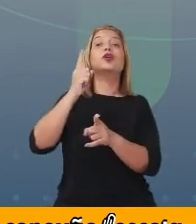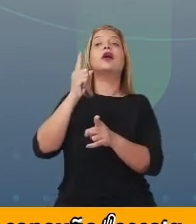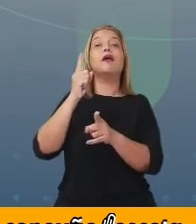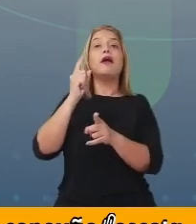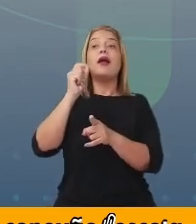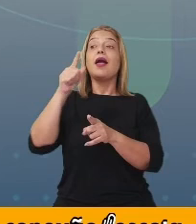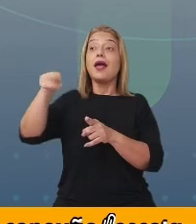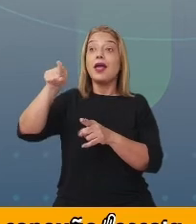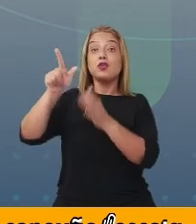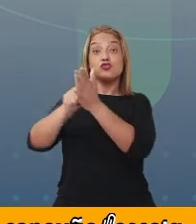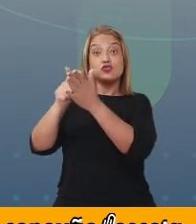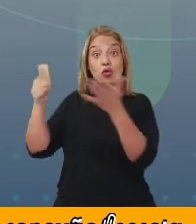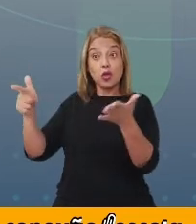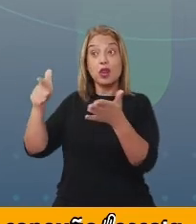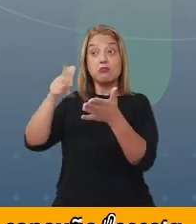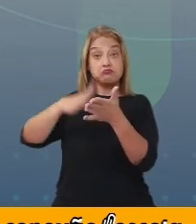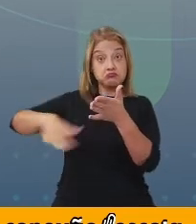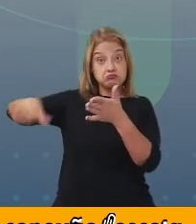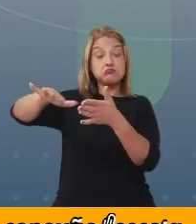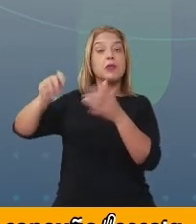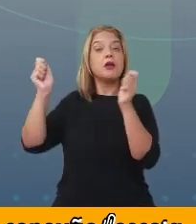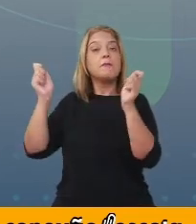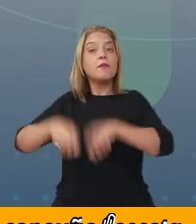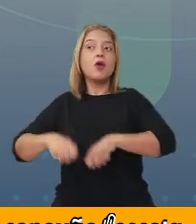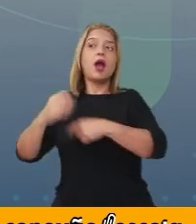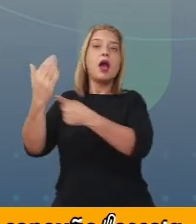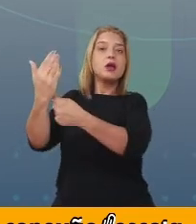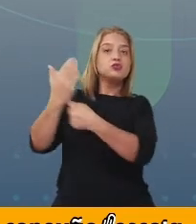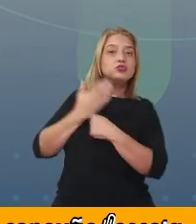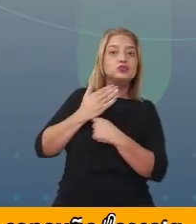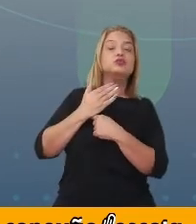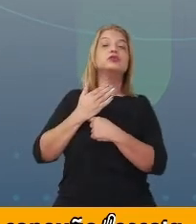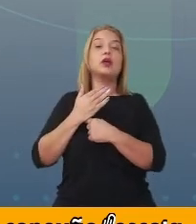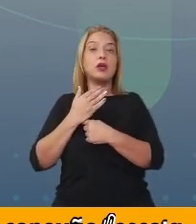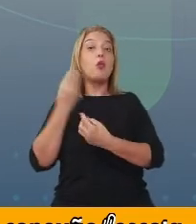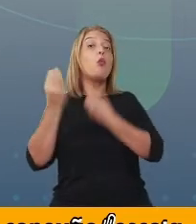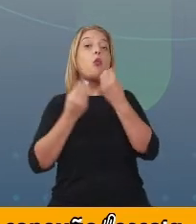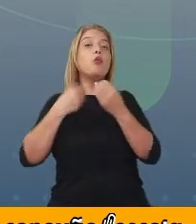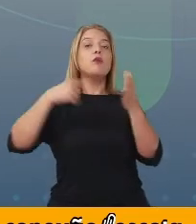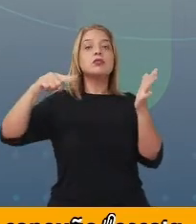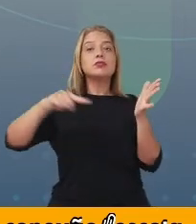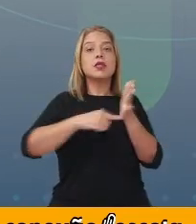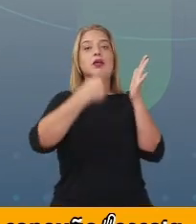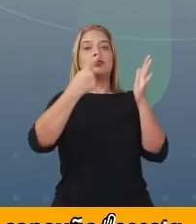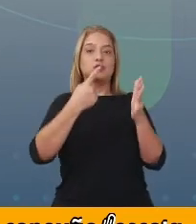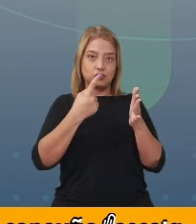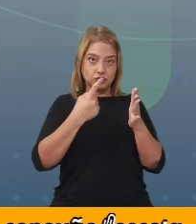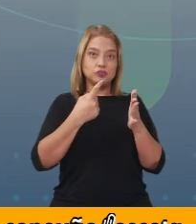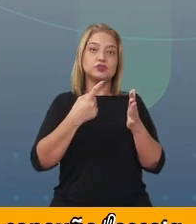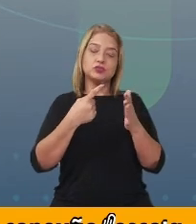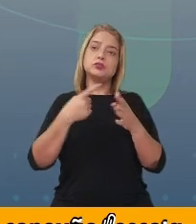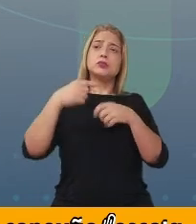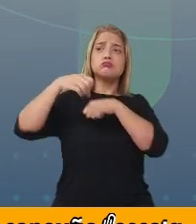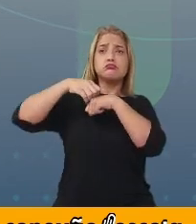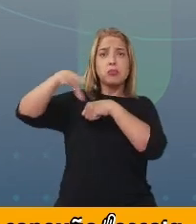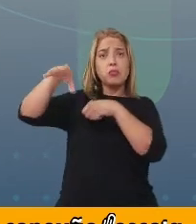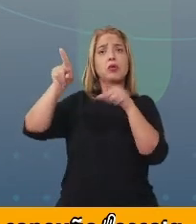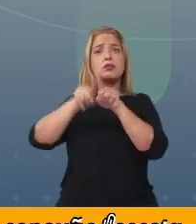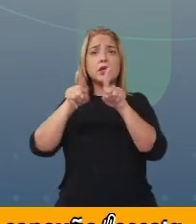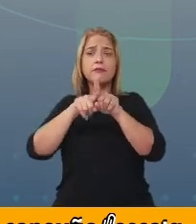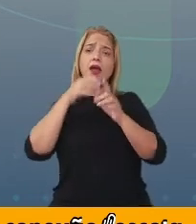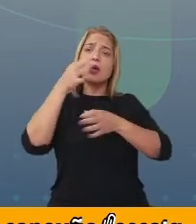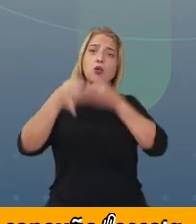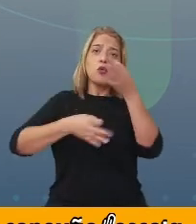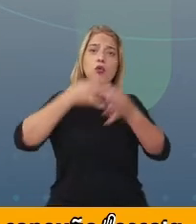Jornal da Comunidade, né? Uma forma de fazer uma denúncia social e apresentando alguns argumentos para que